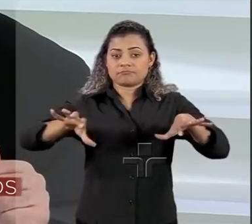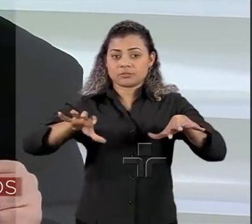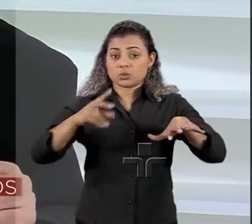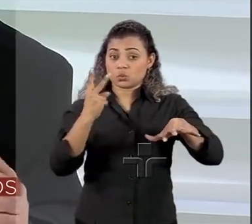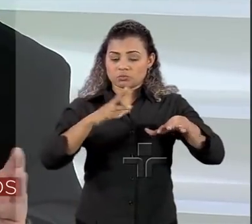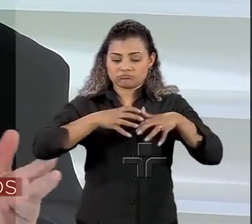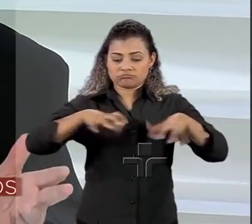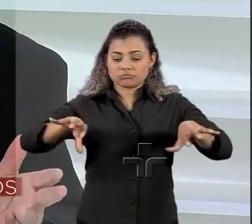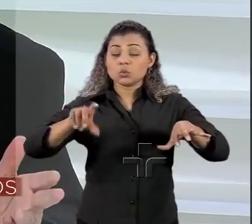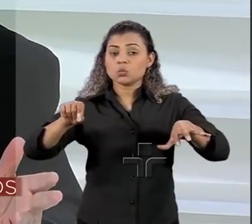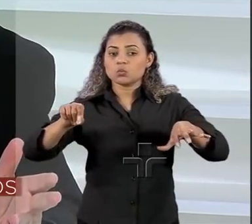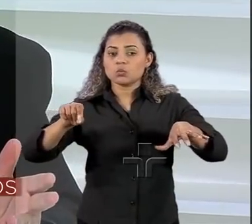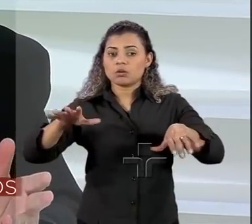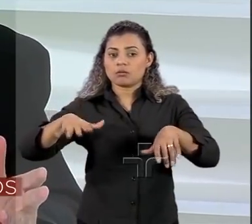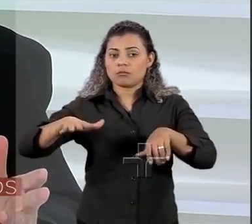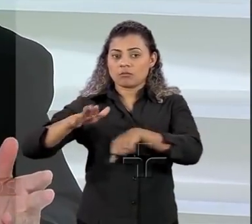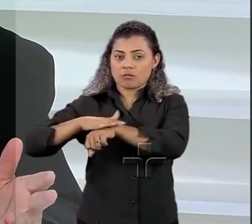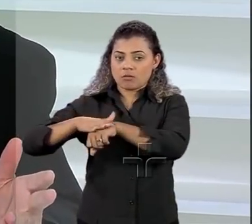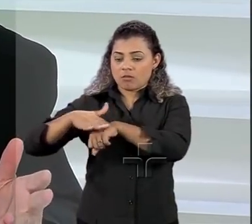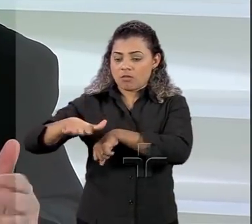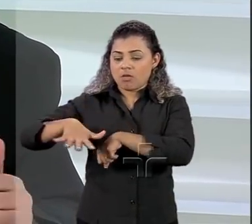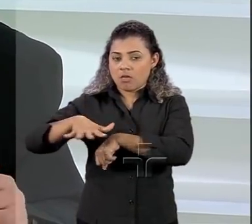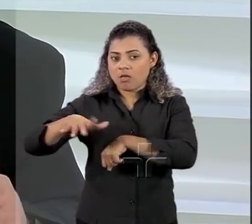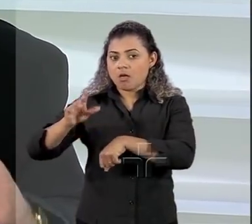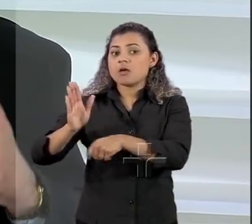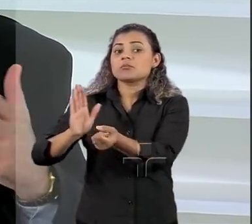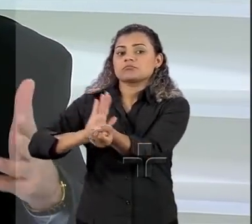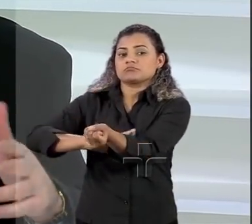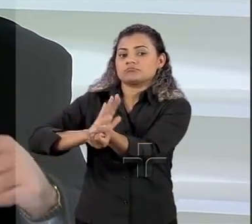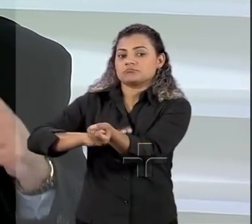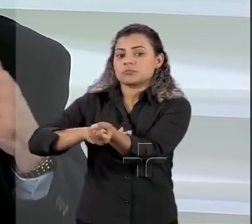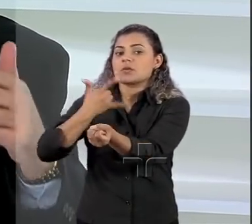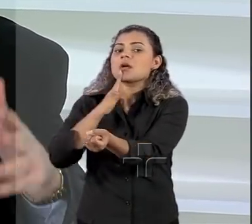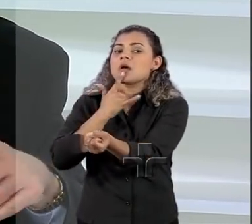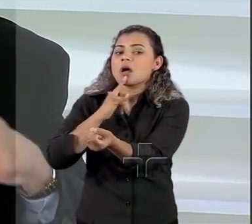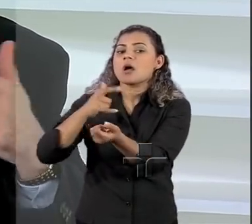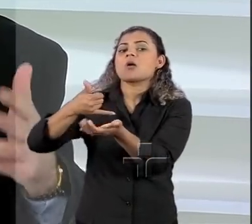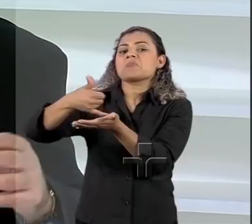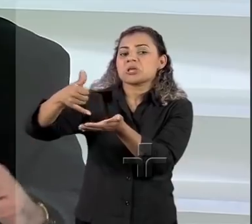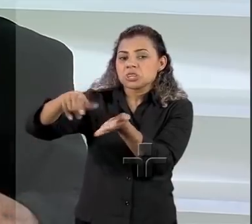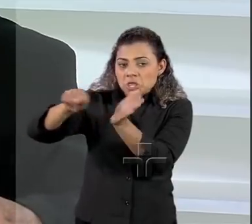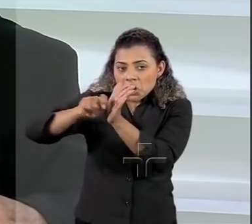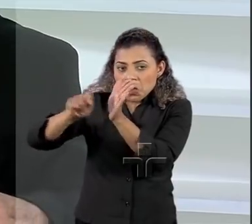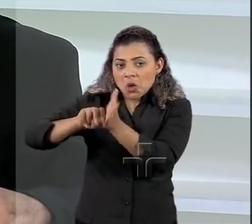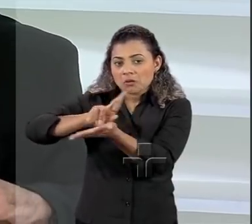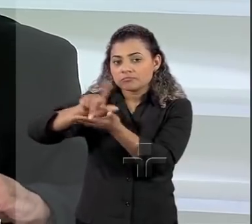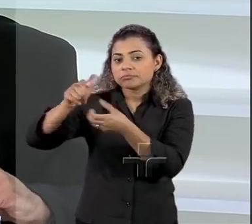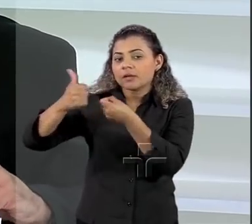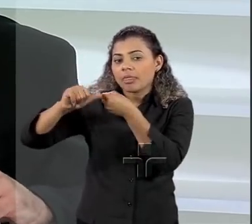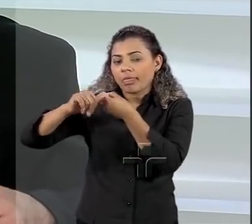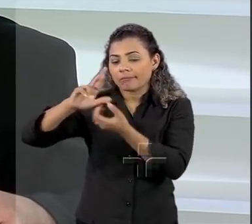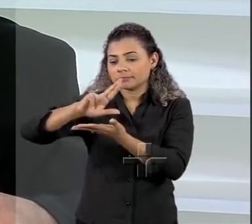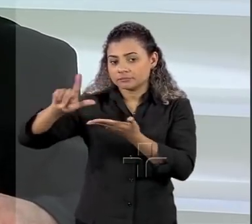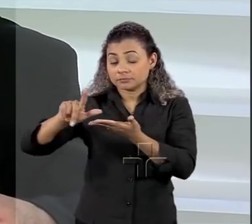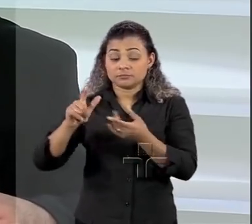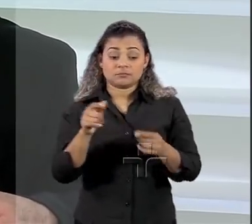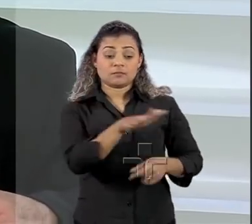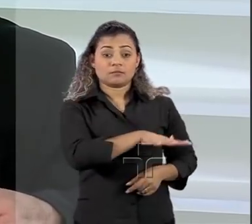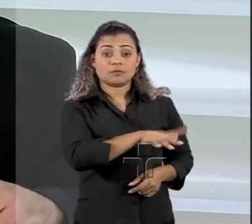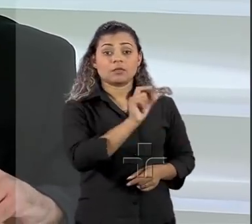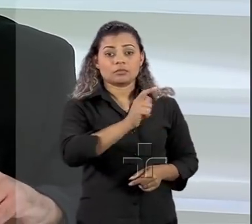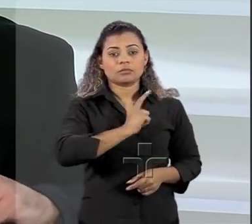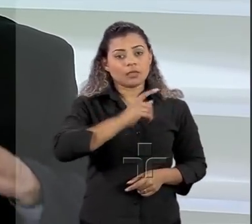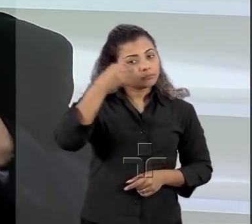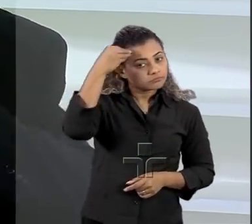que seria a dependência das substâncias psicoativas, nas quais entra o álcool, a cocaína, crack, e os transtornos